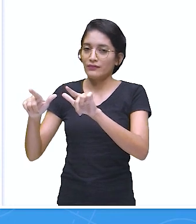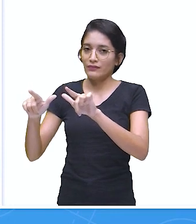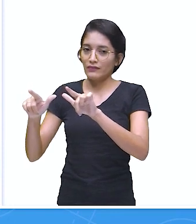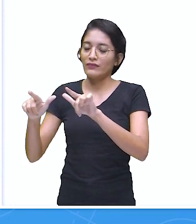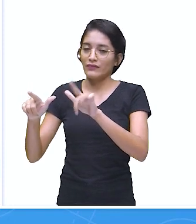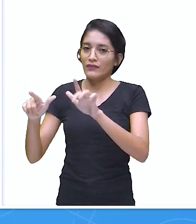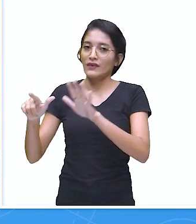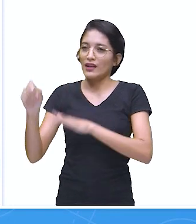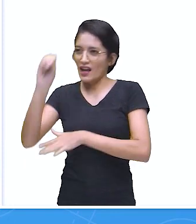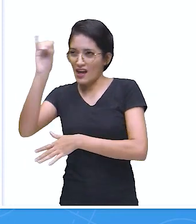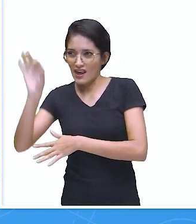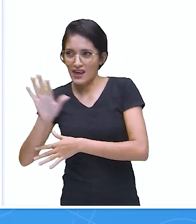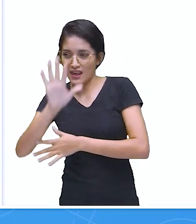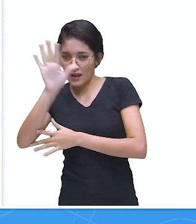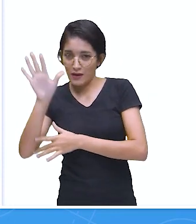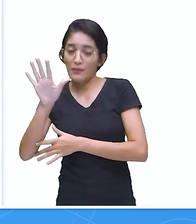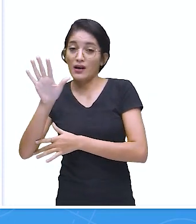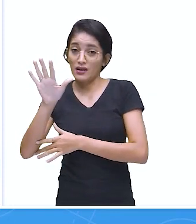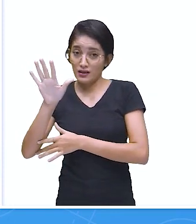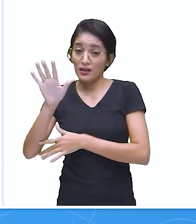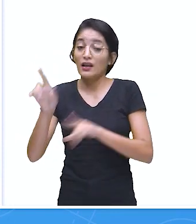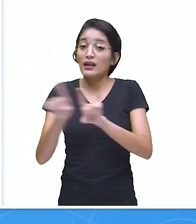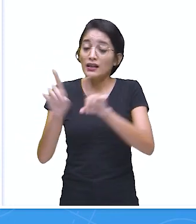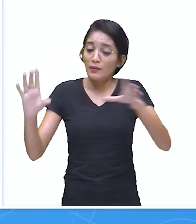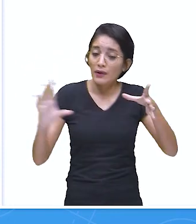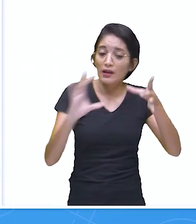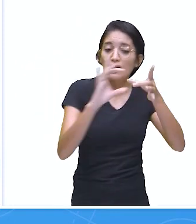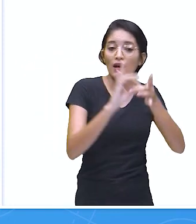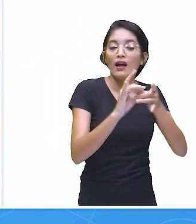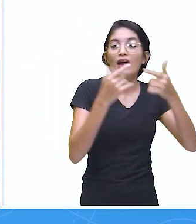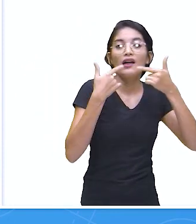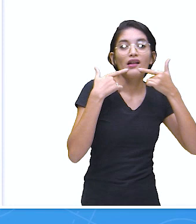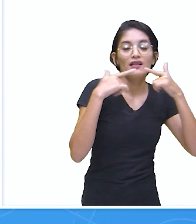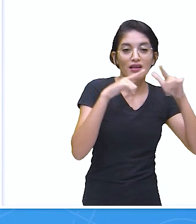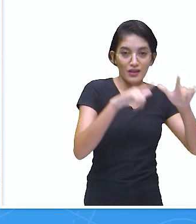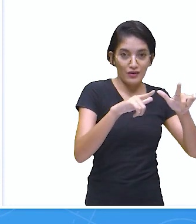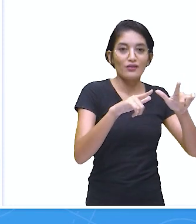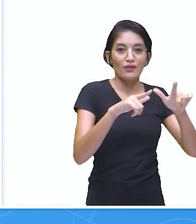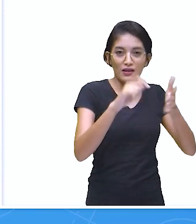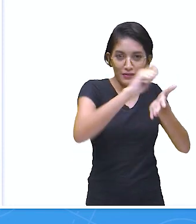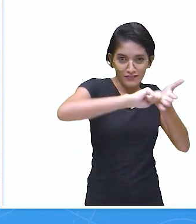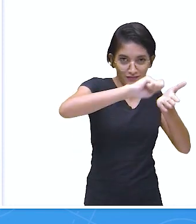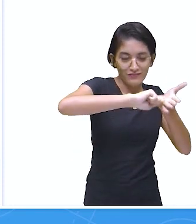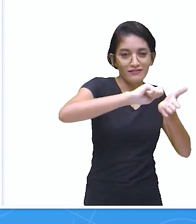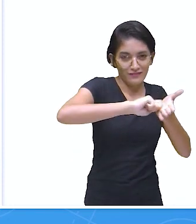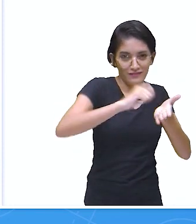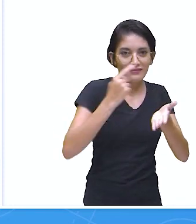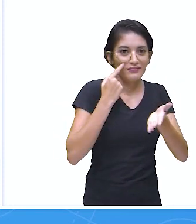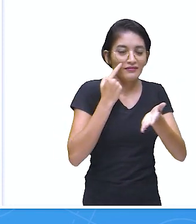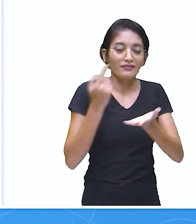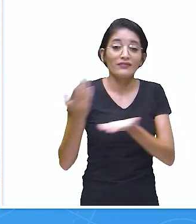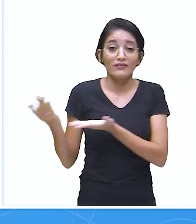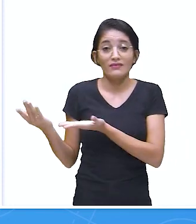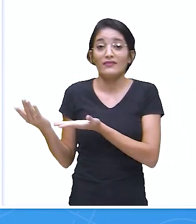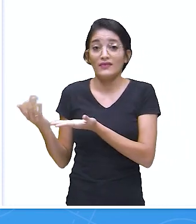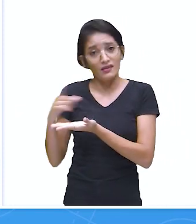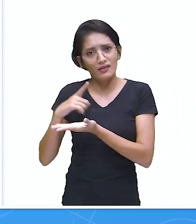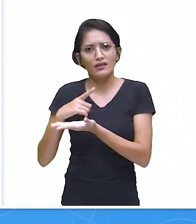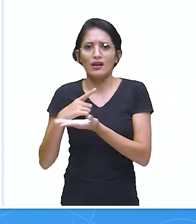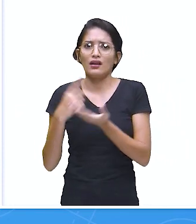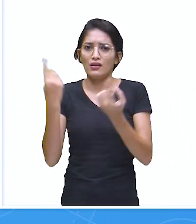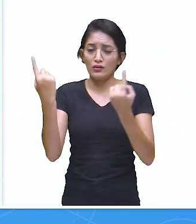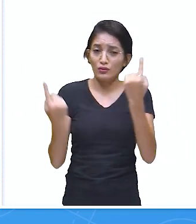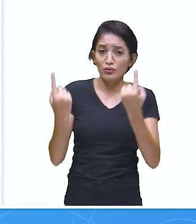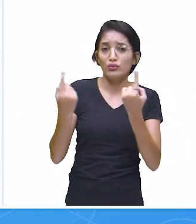não verbal associado à linguagem verbal. Olha só, sempre vai ter essa associação,